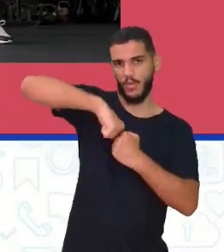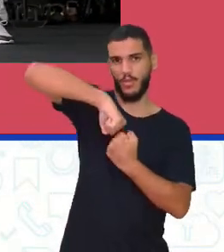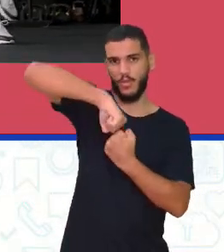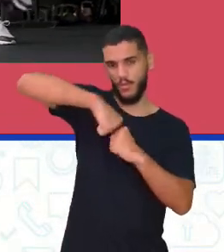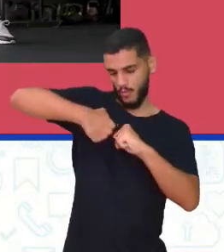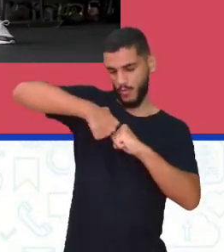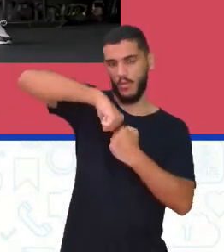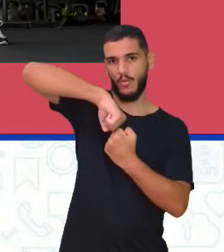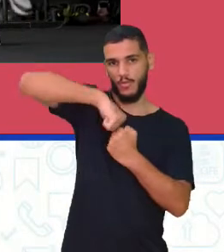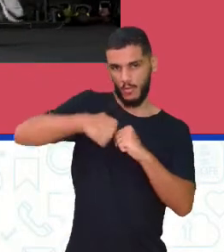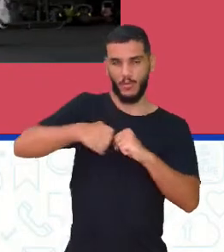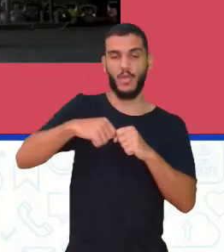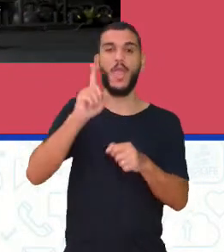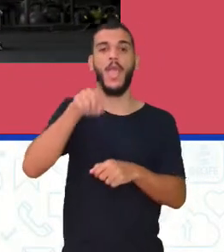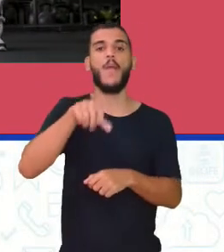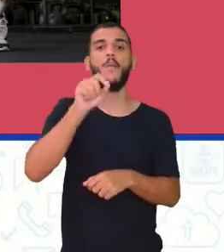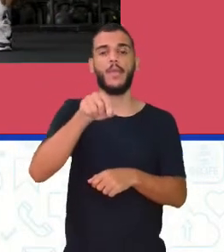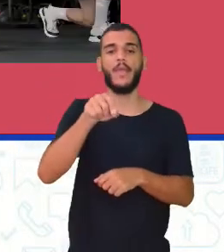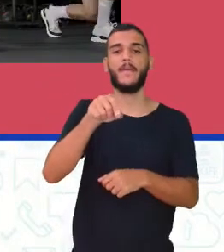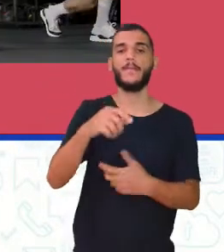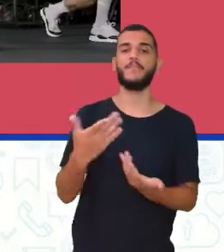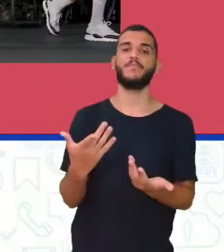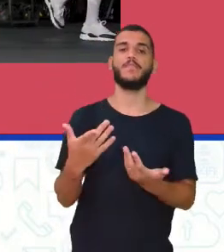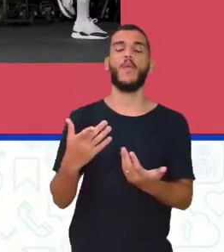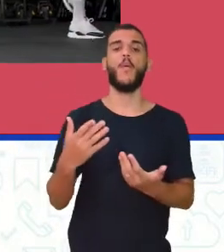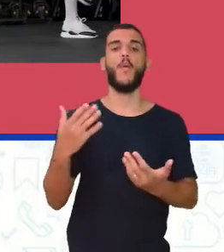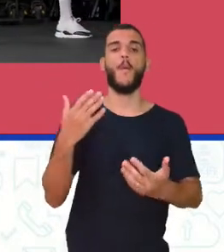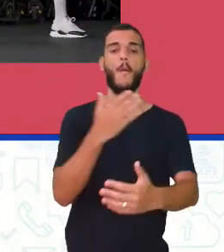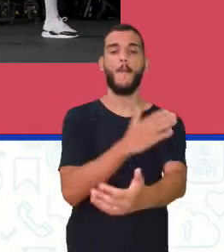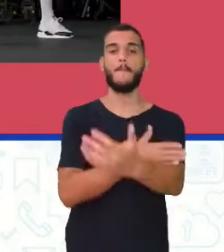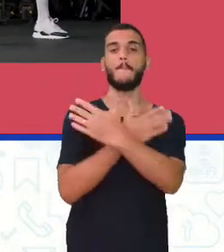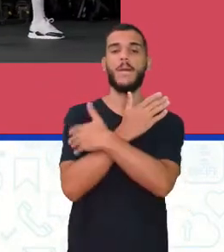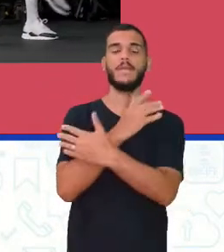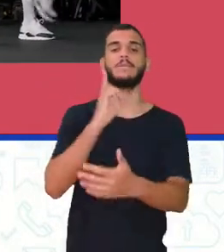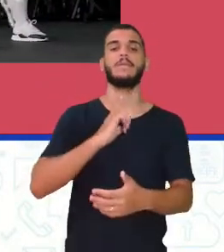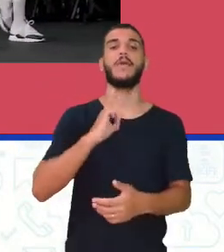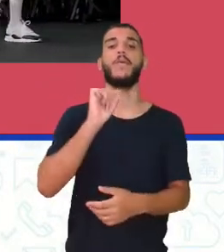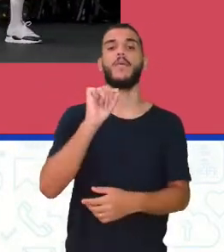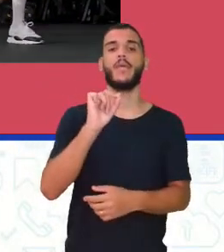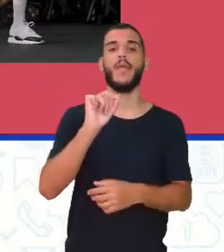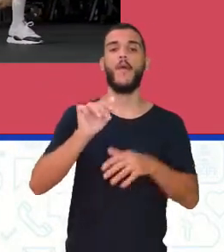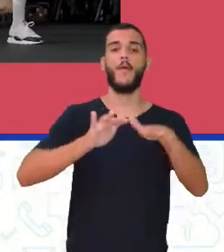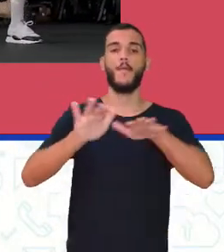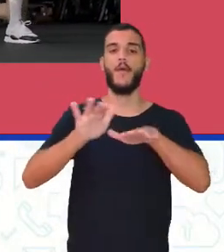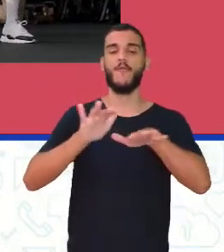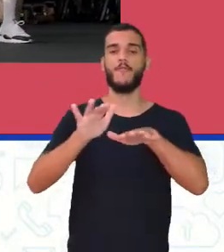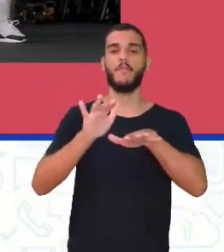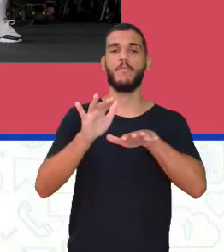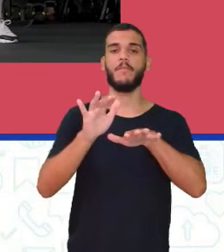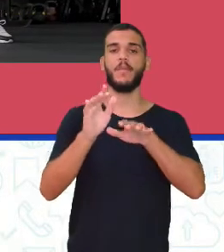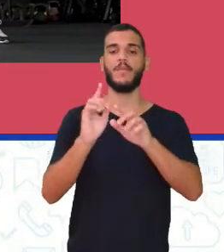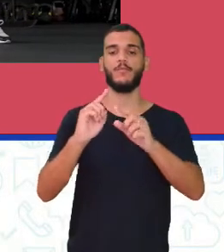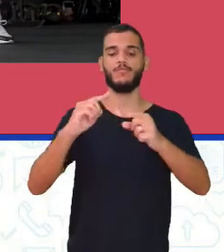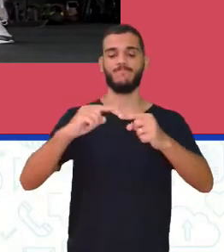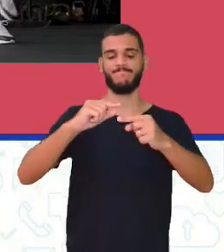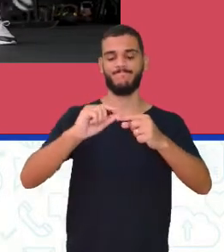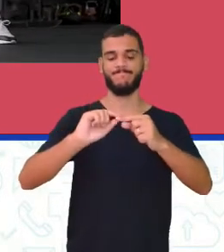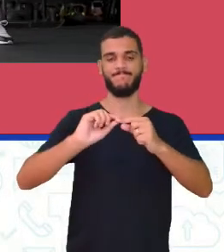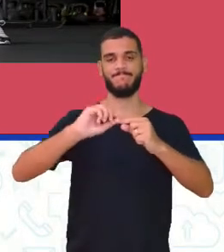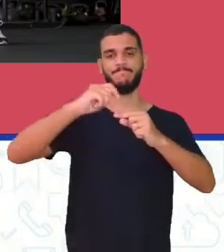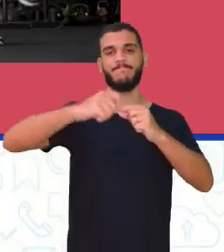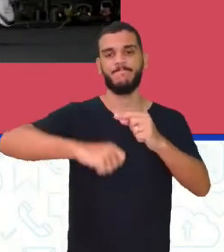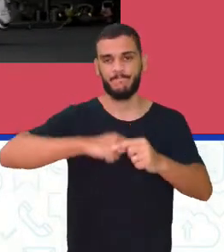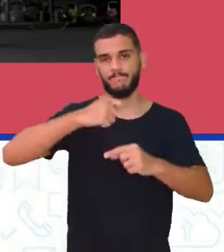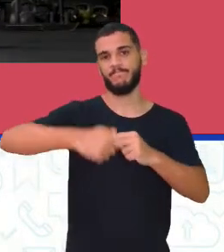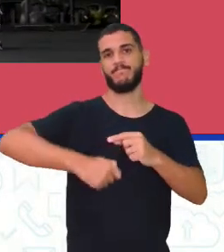comum é a questão dos braços, que a gente faz um giro, né, no braço, levando o braço para frente, formando